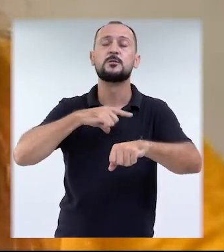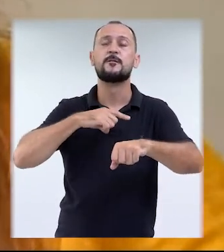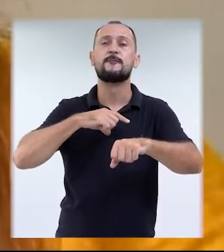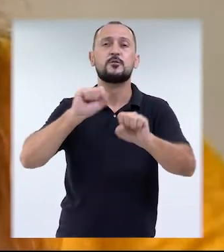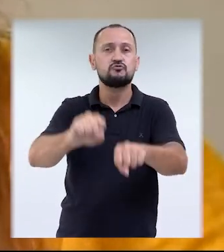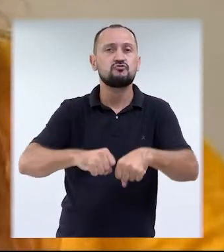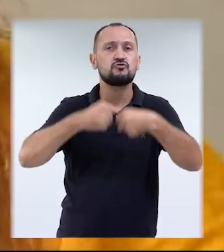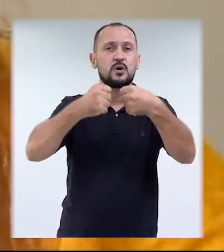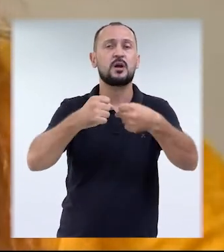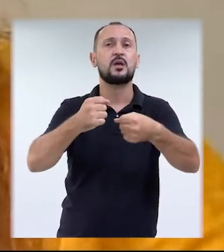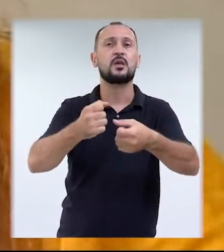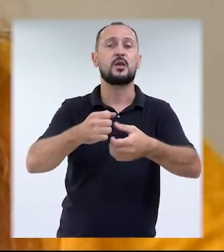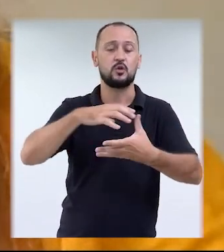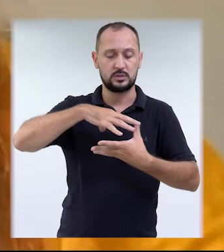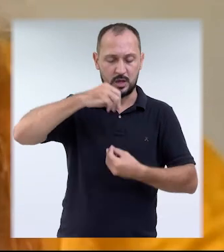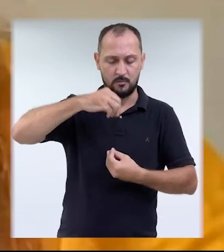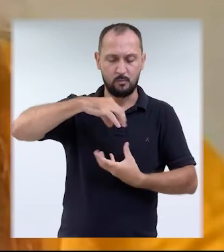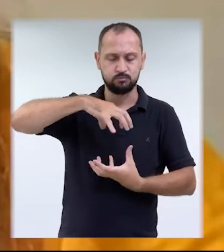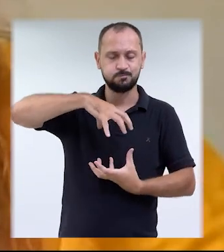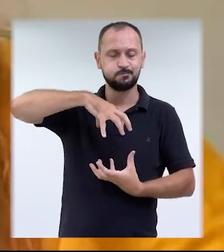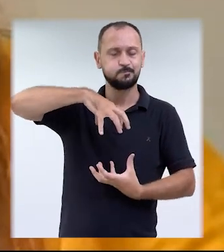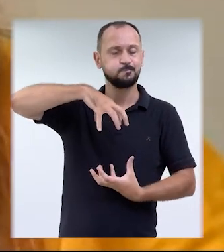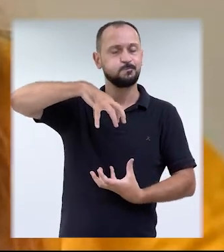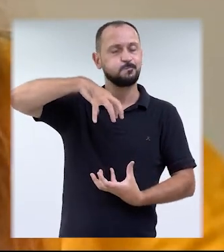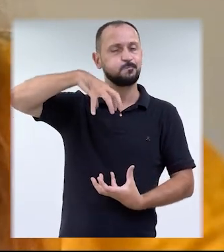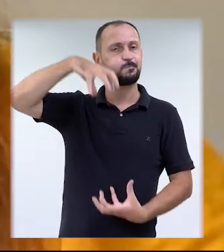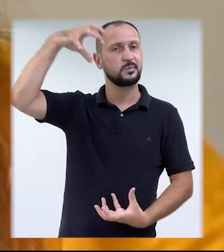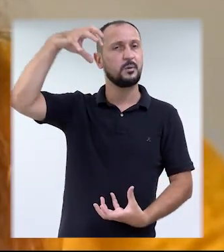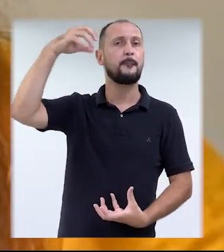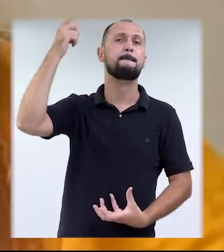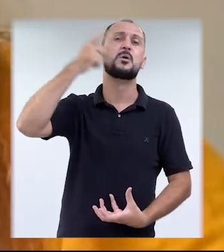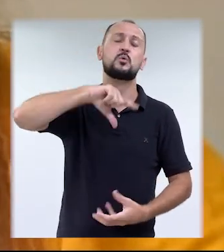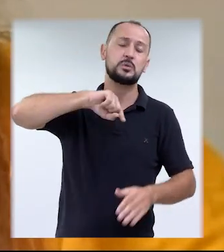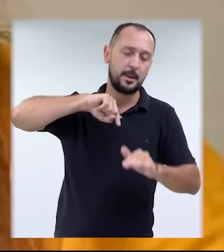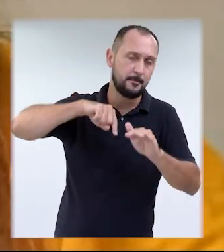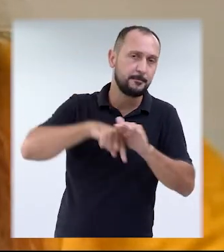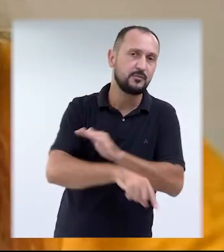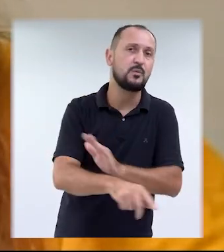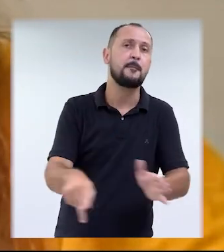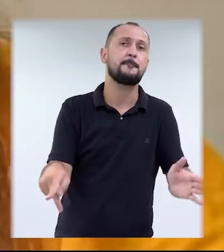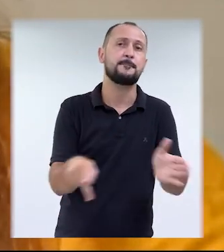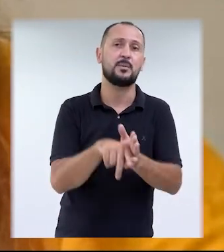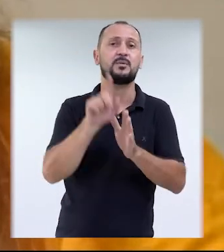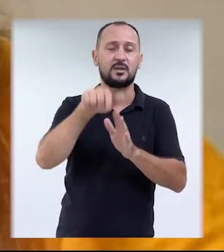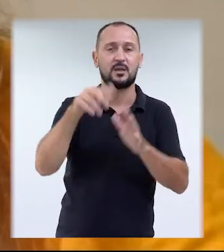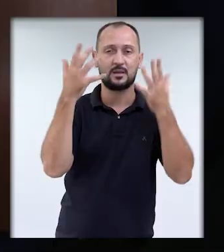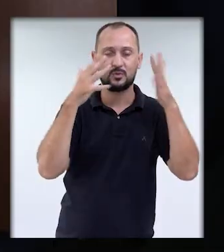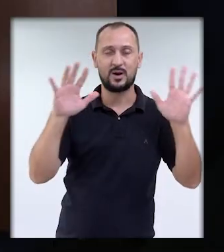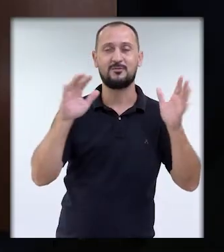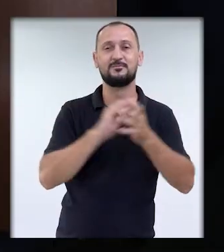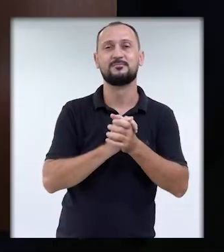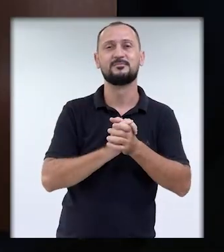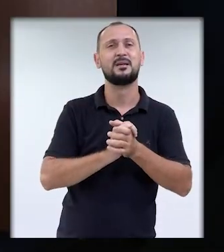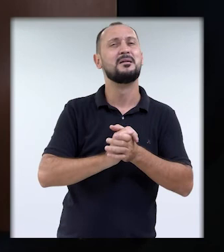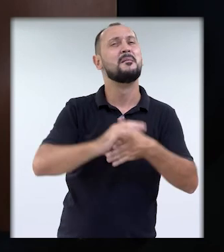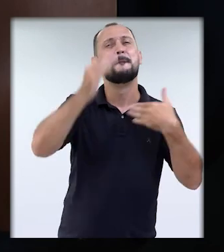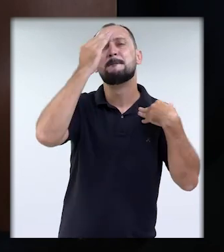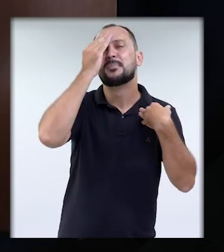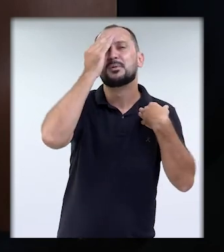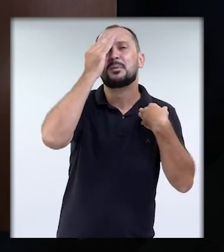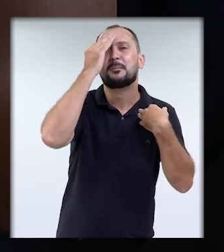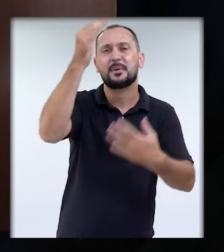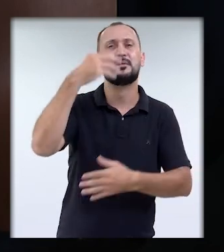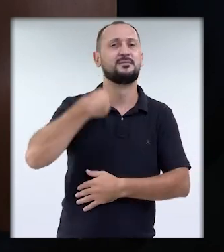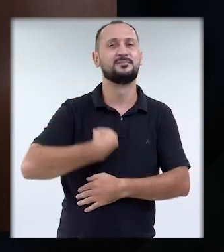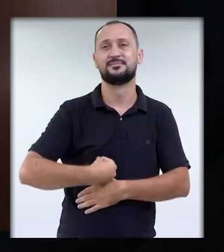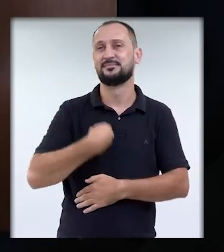para permitir que a nossa alma cresça naturalmente até atingir a sua profundidade natural. Gabriela, muito